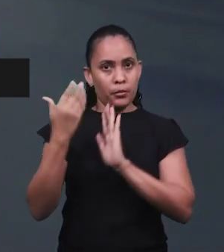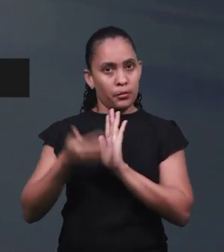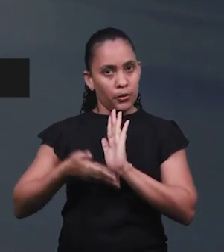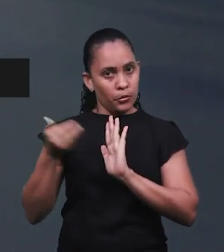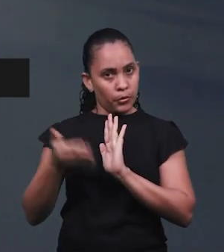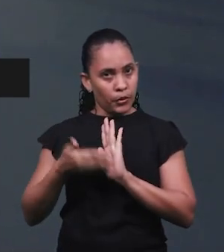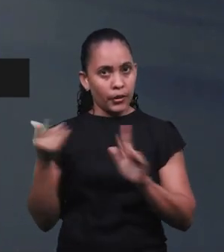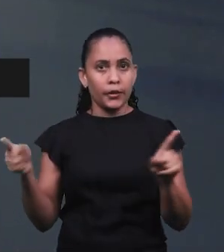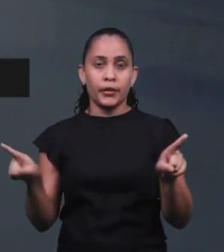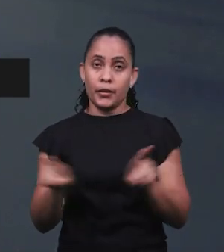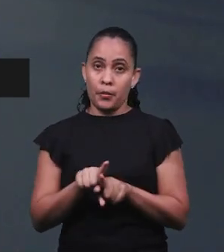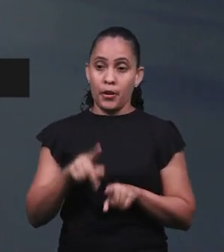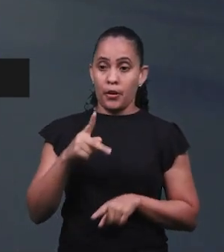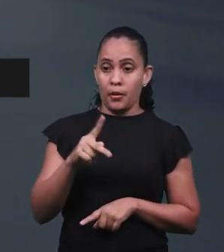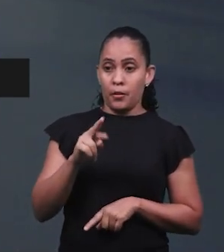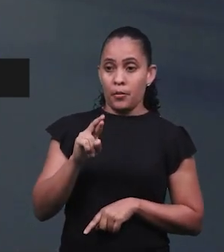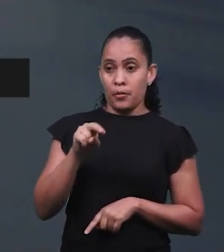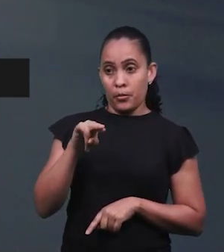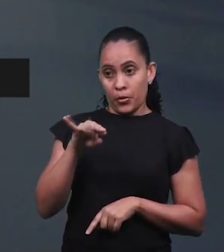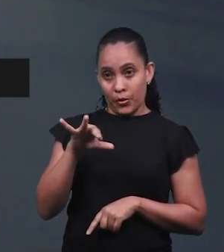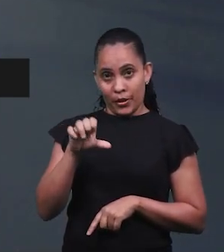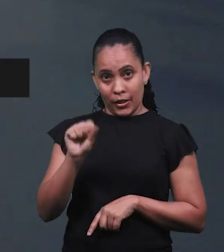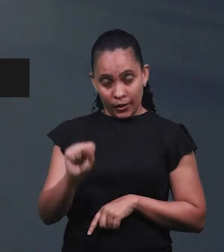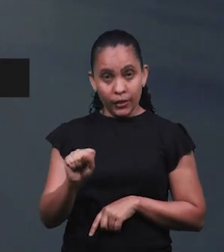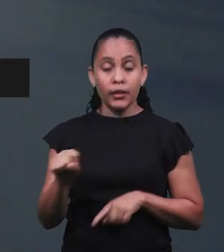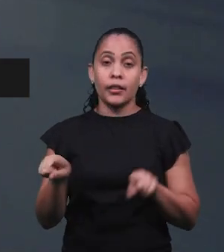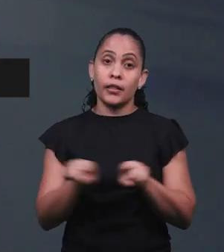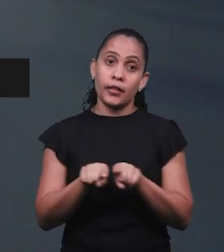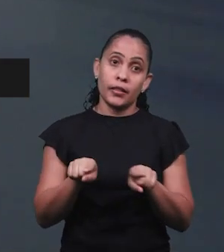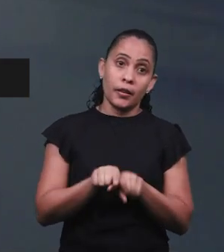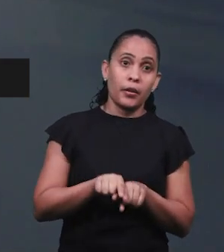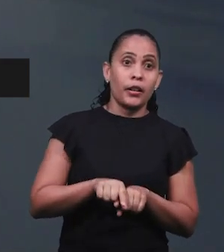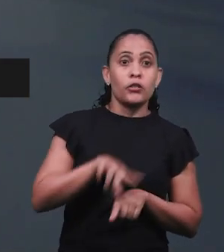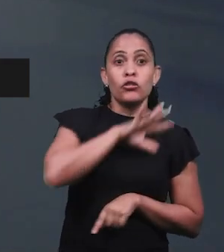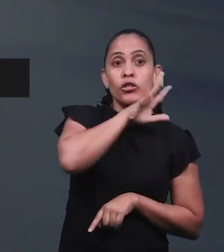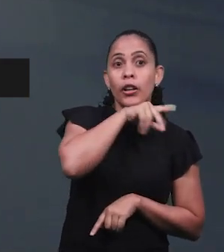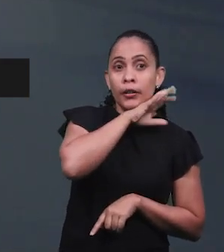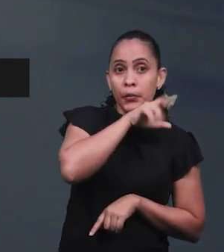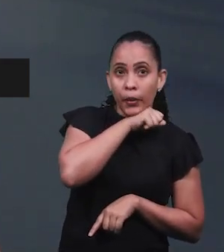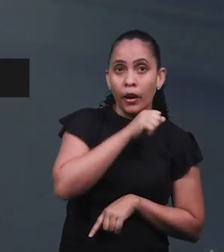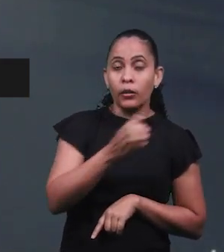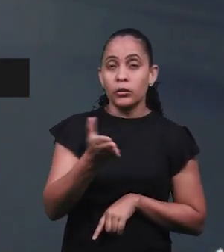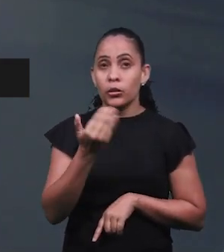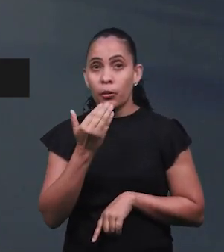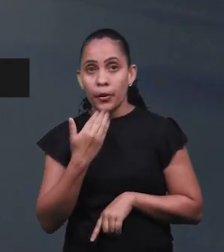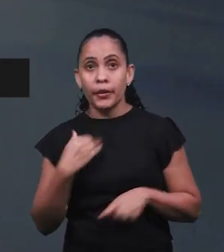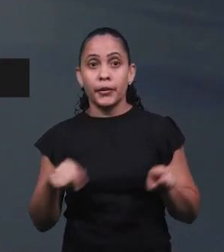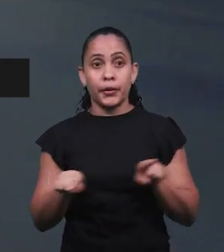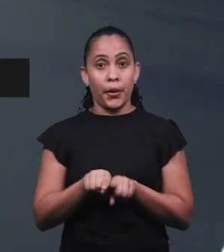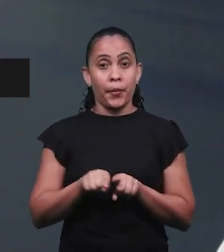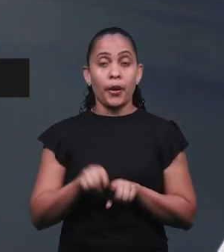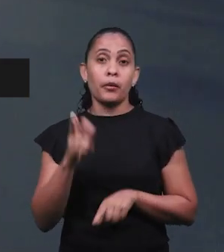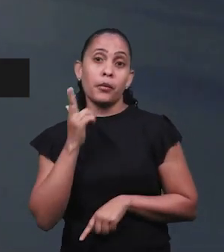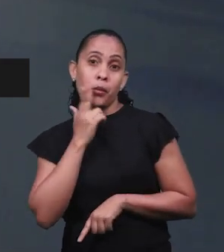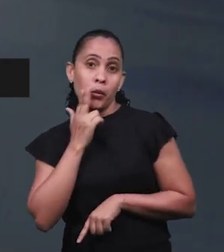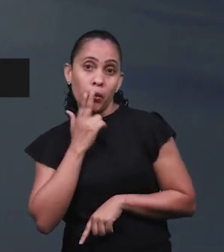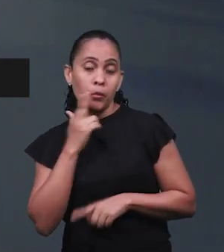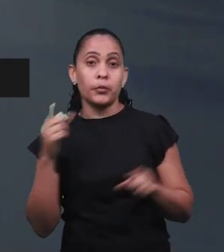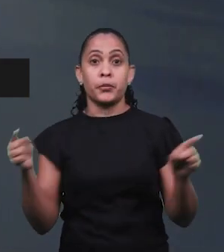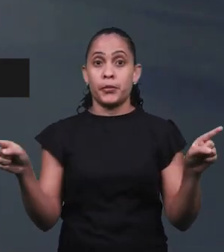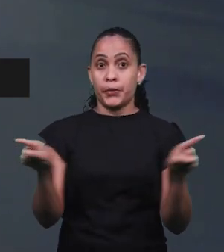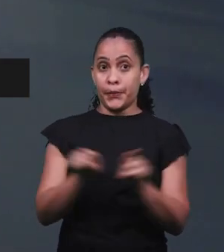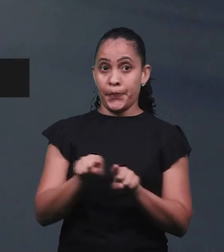a diminuição de proteína de origem animal, a cessar o tabagismo, etilismo,